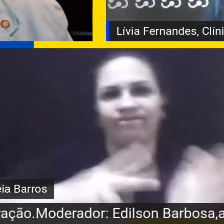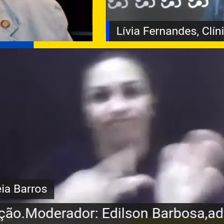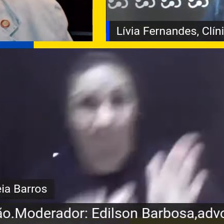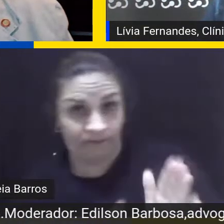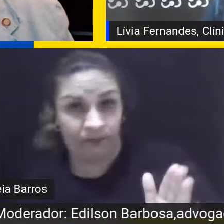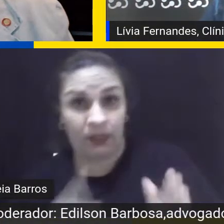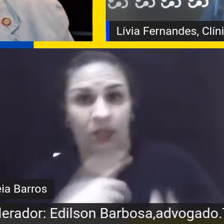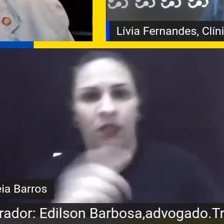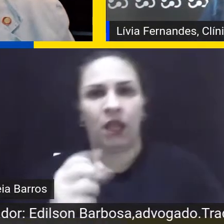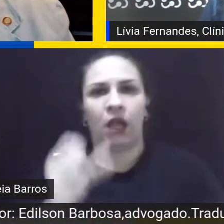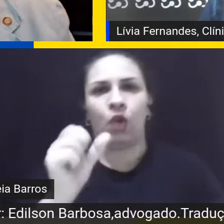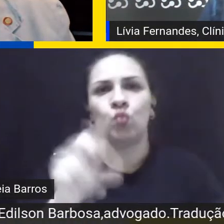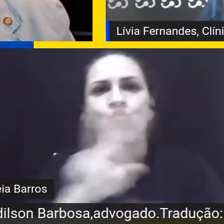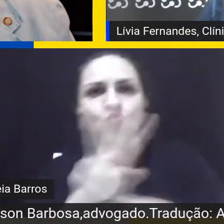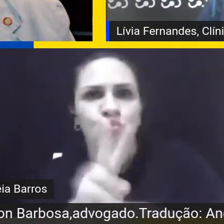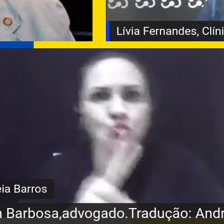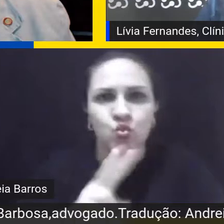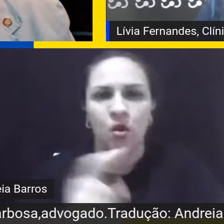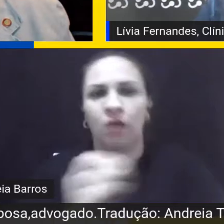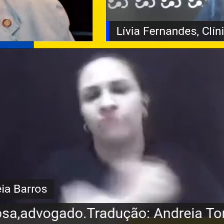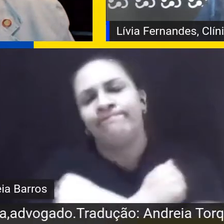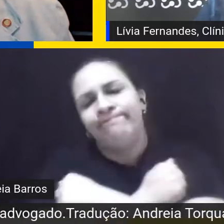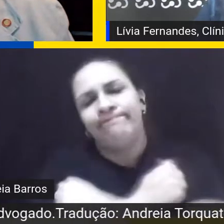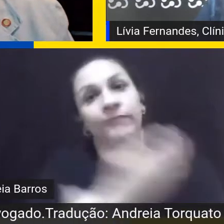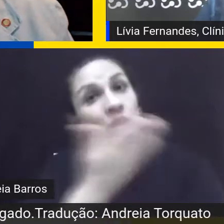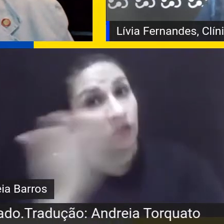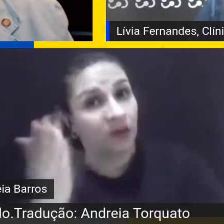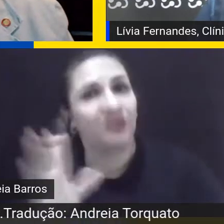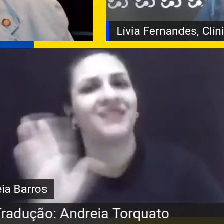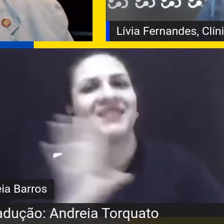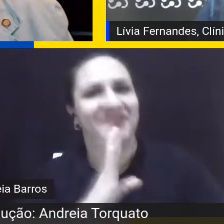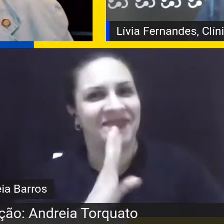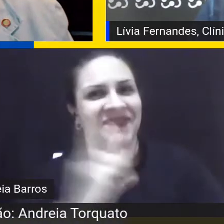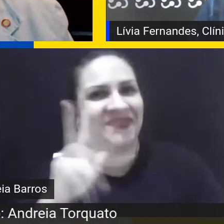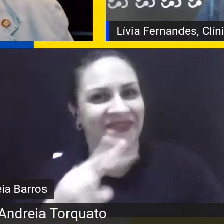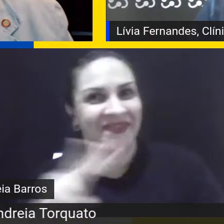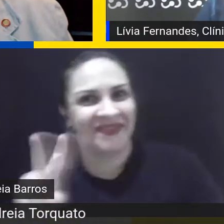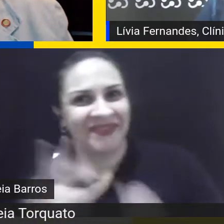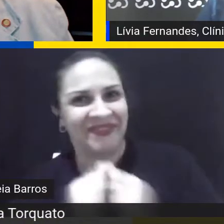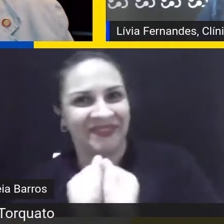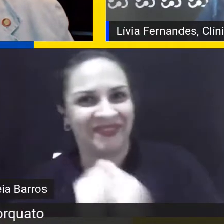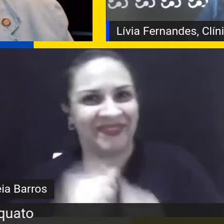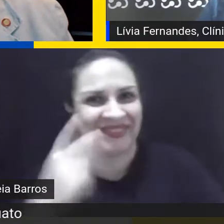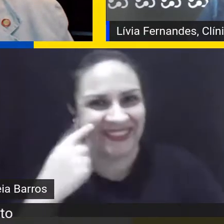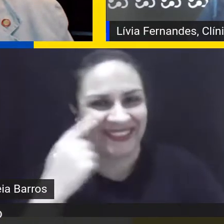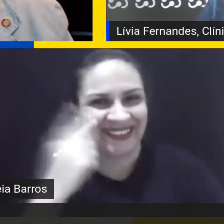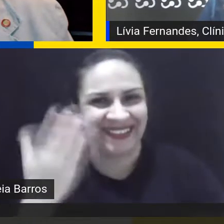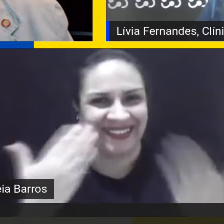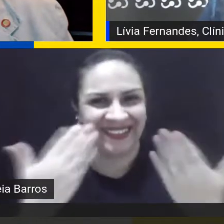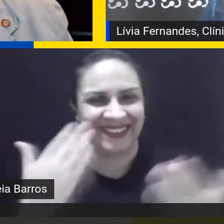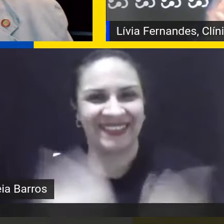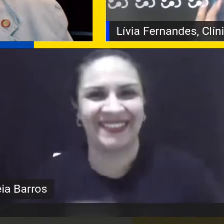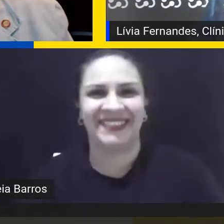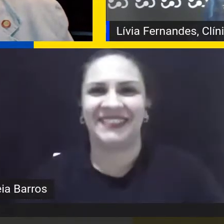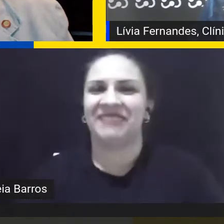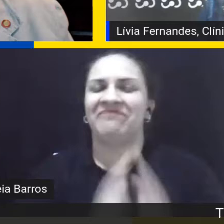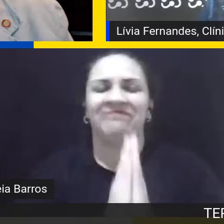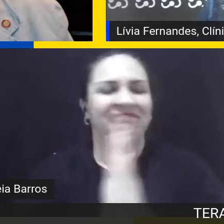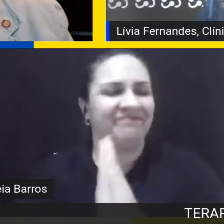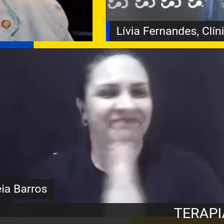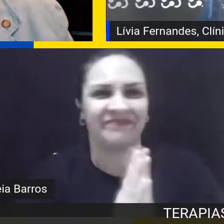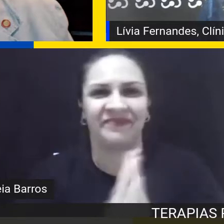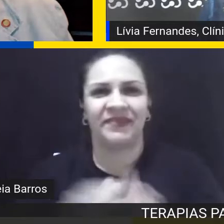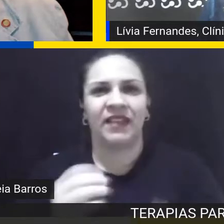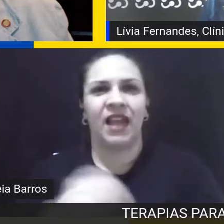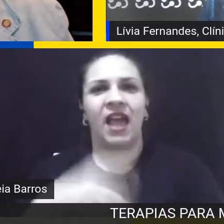supervisores, eu queria mandar um abraço para eles, que eu tenho certeza que eles estão aqui ligados. Nossos supervisores de Águas